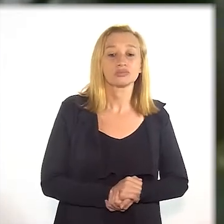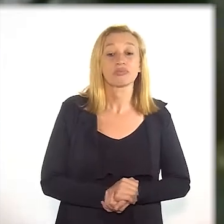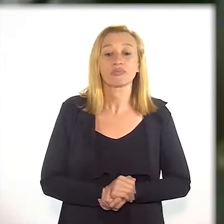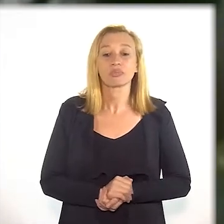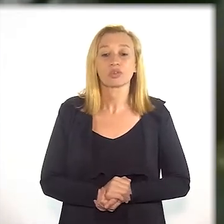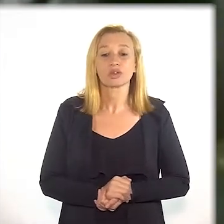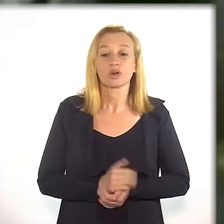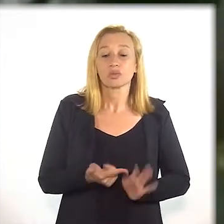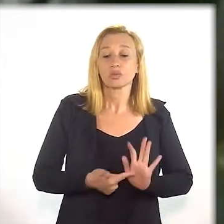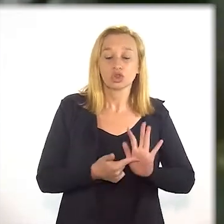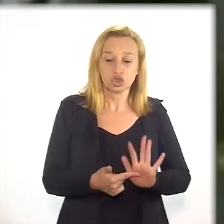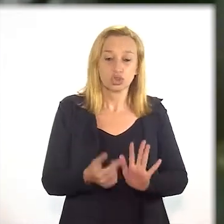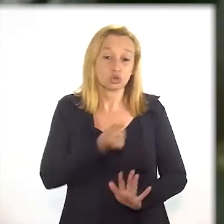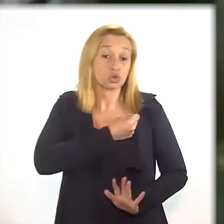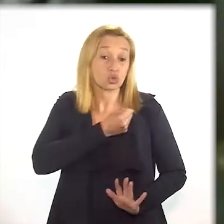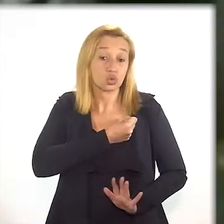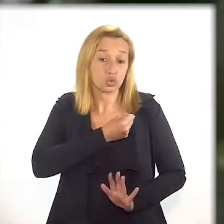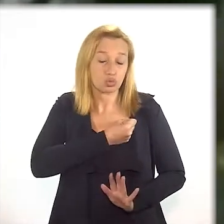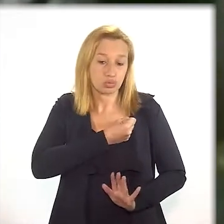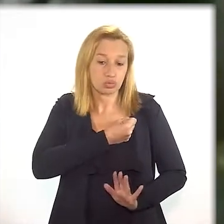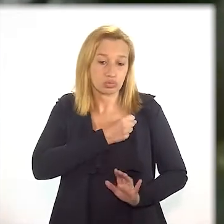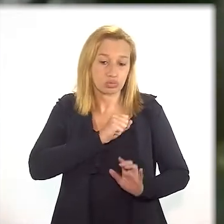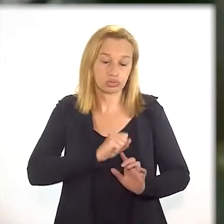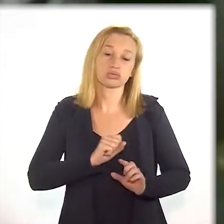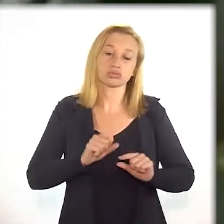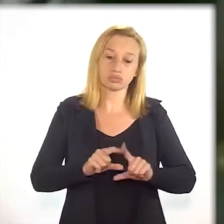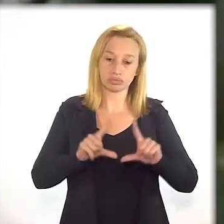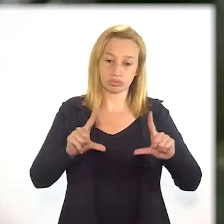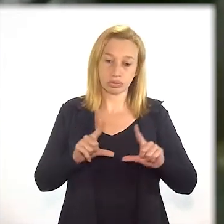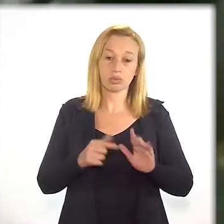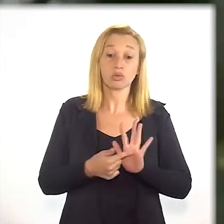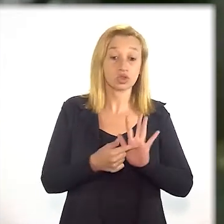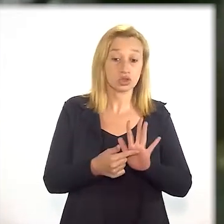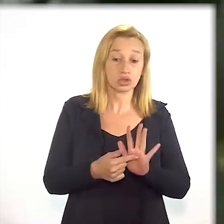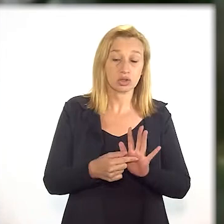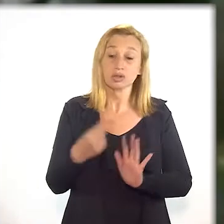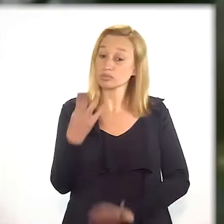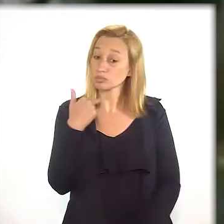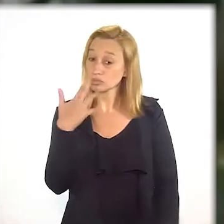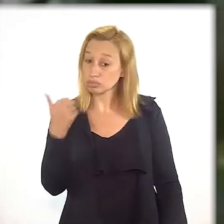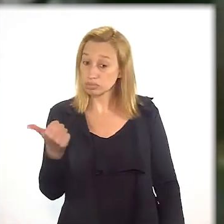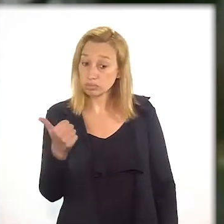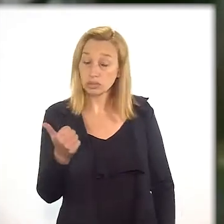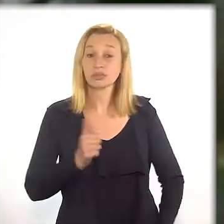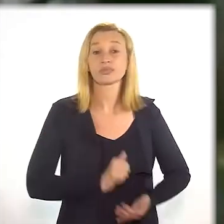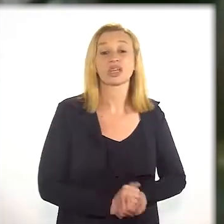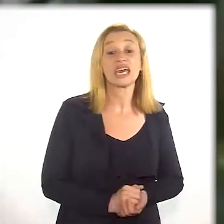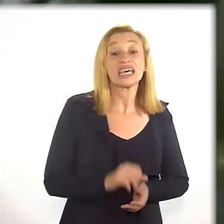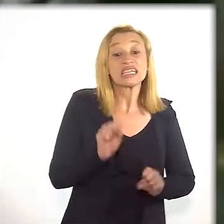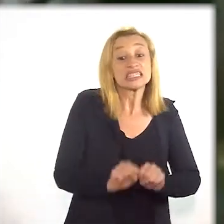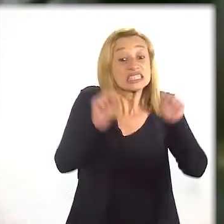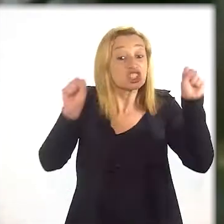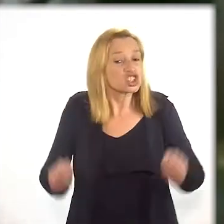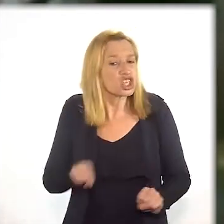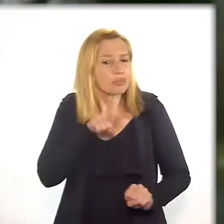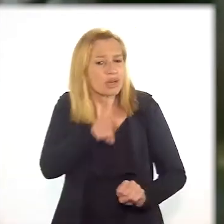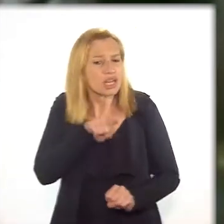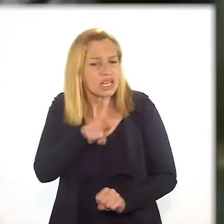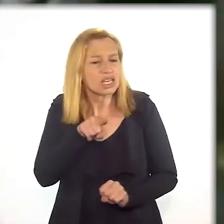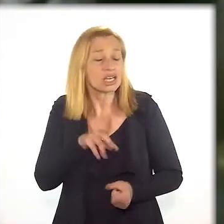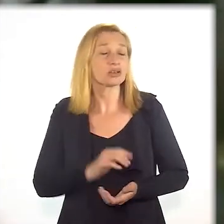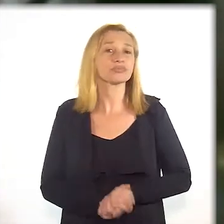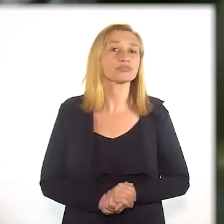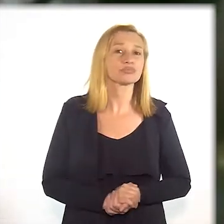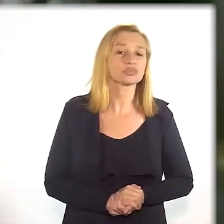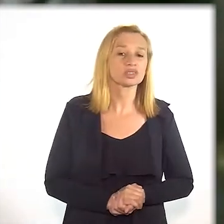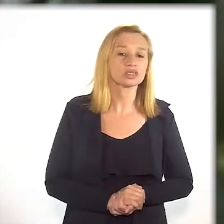nós utilizamos dados públicos abertos do Sistema de Vigilância Alimentar e Nutricional, que é o SISVAN, e esse sistema, ele